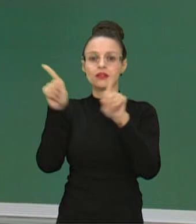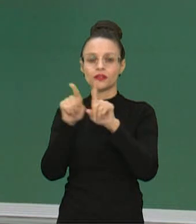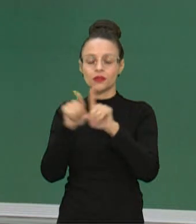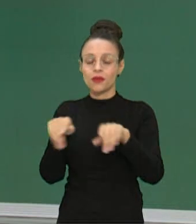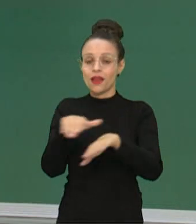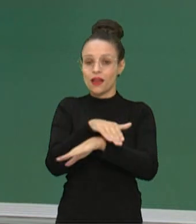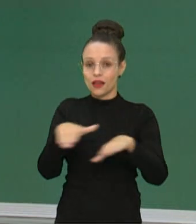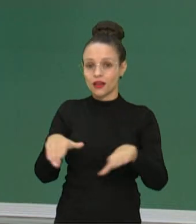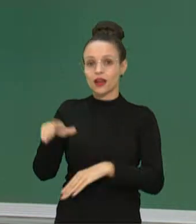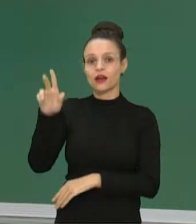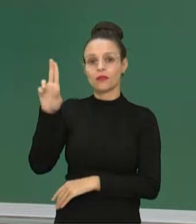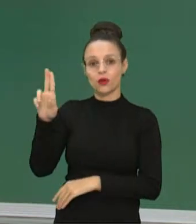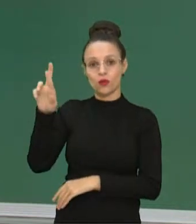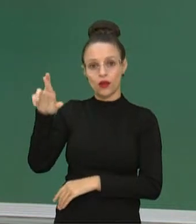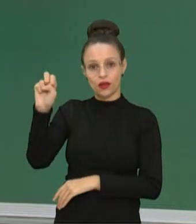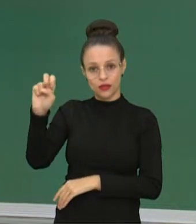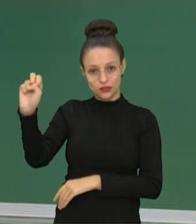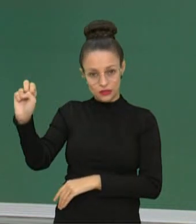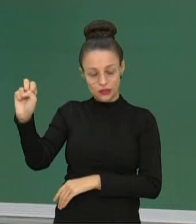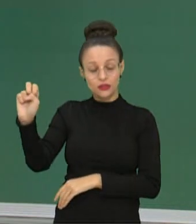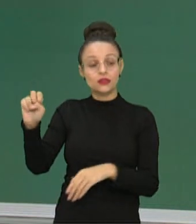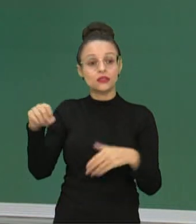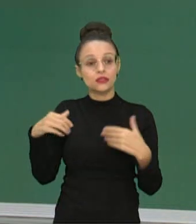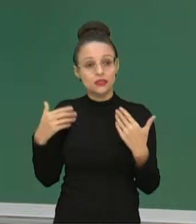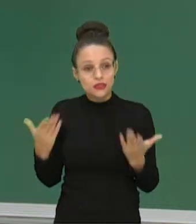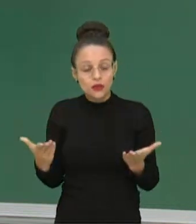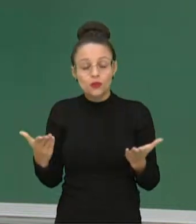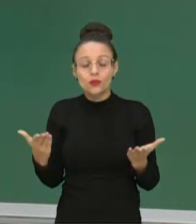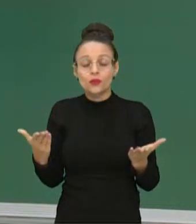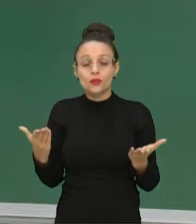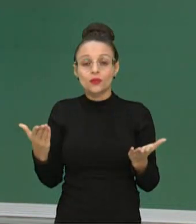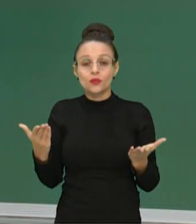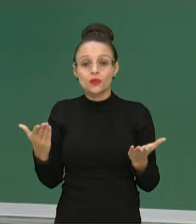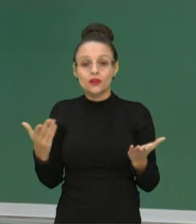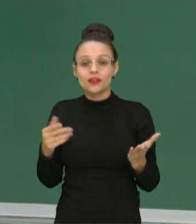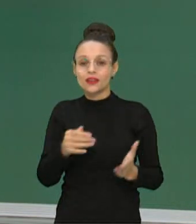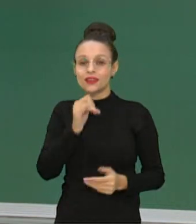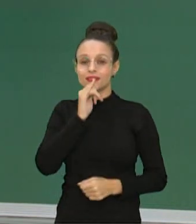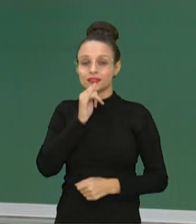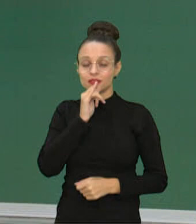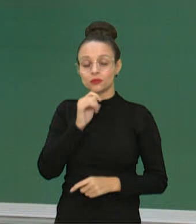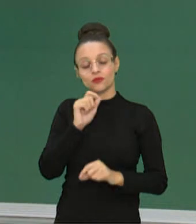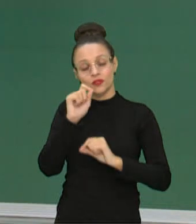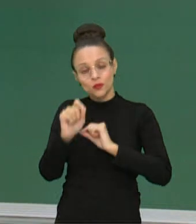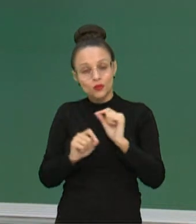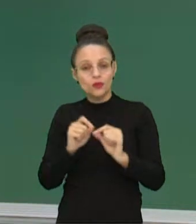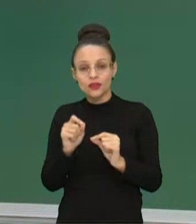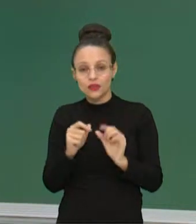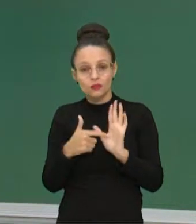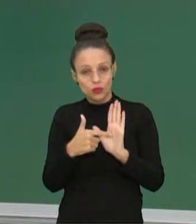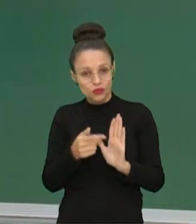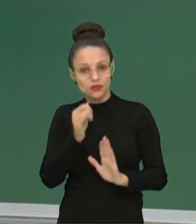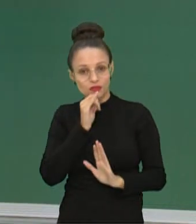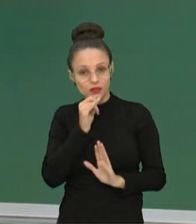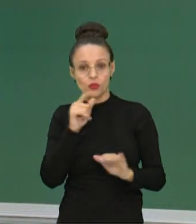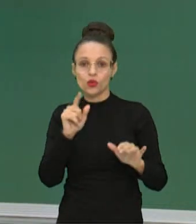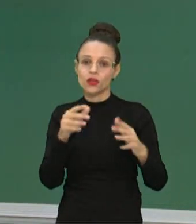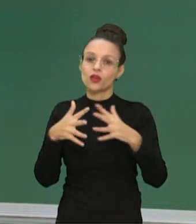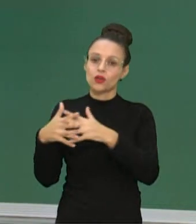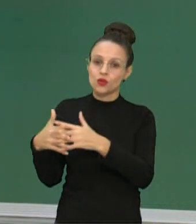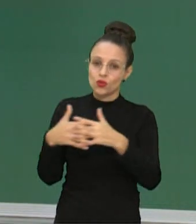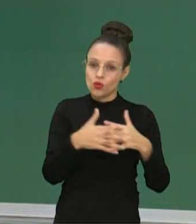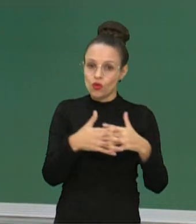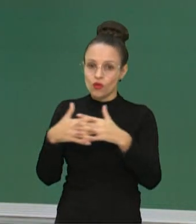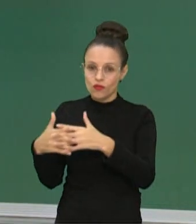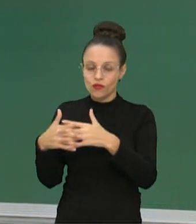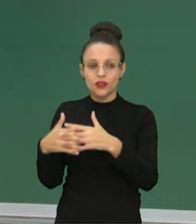Repúblicas Socialistas Soviéticas. Então ele exemplifica o quê? O conflito